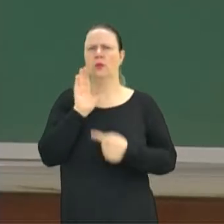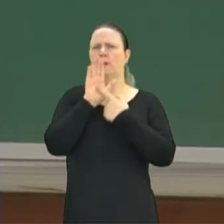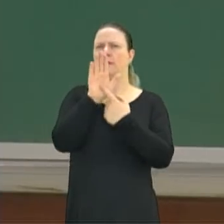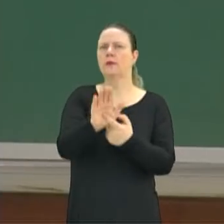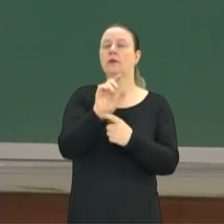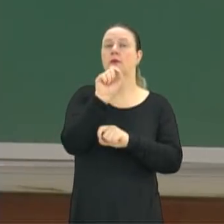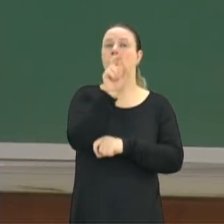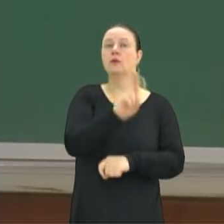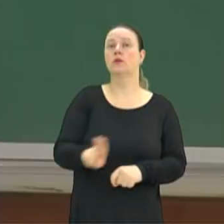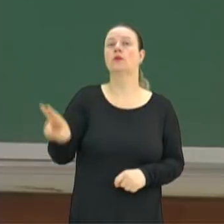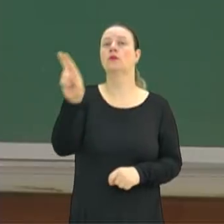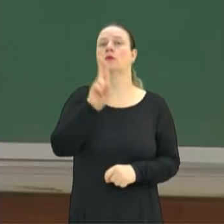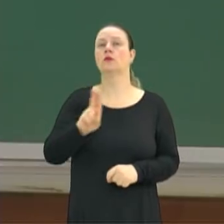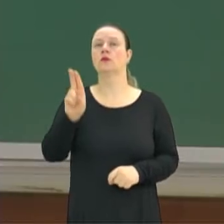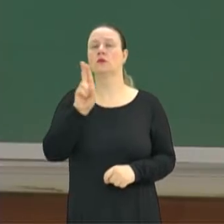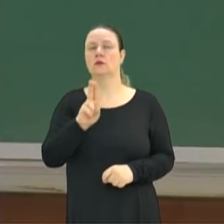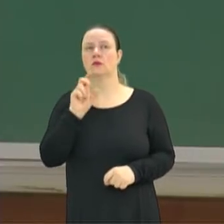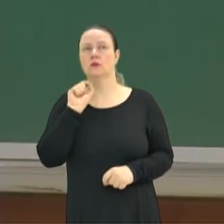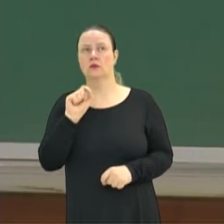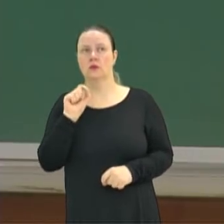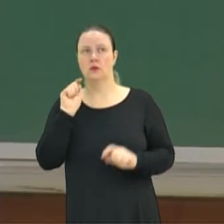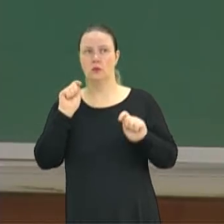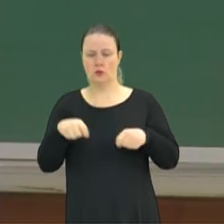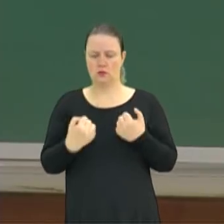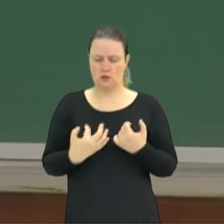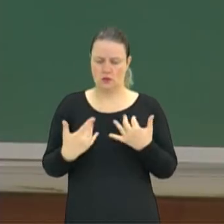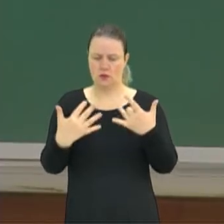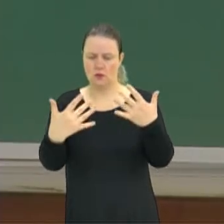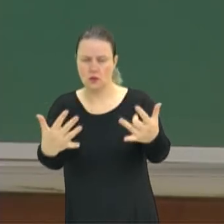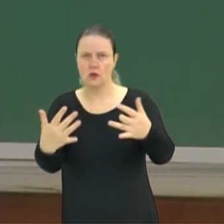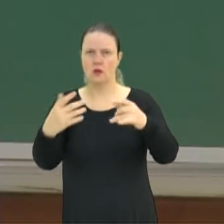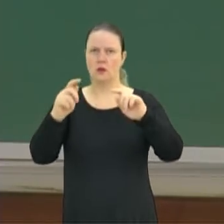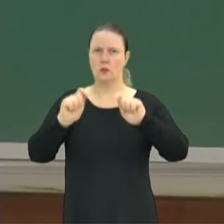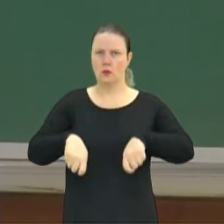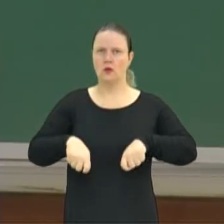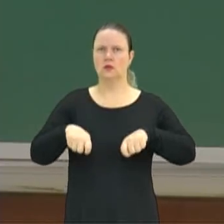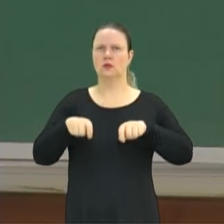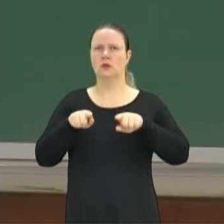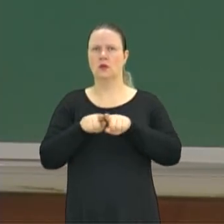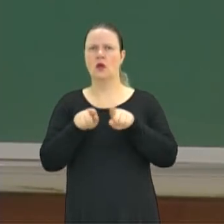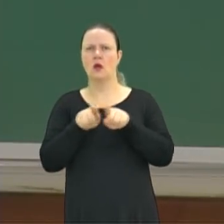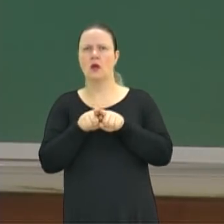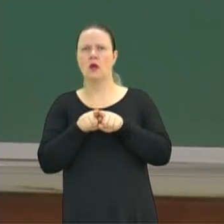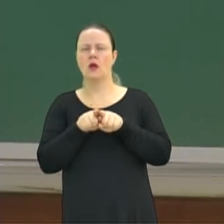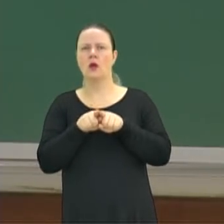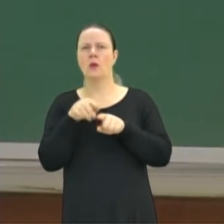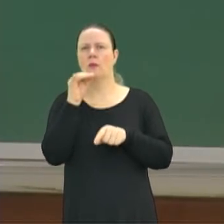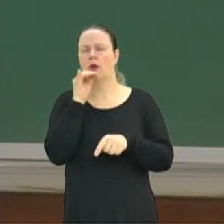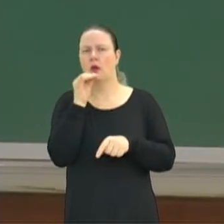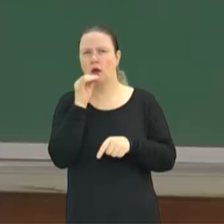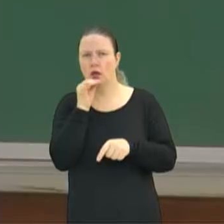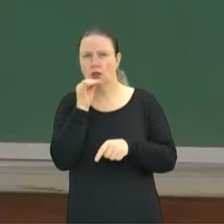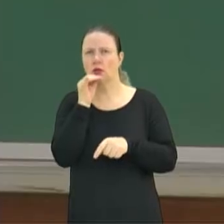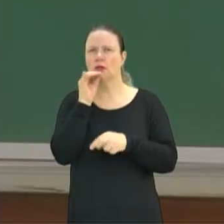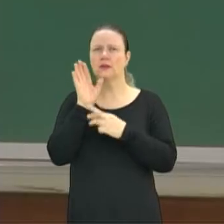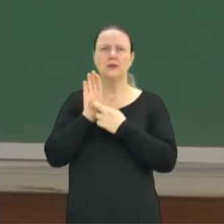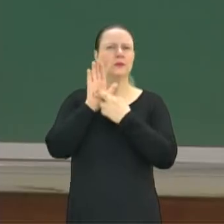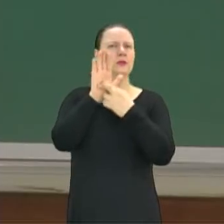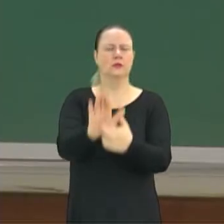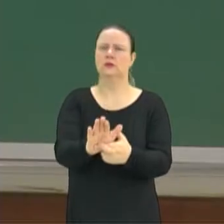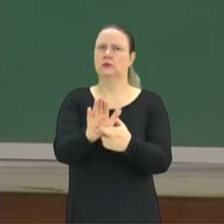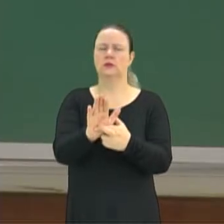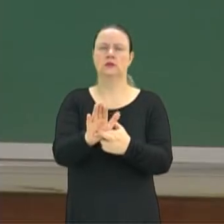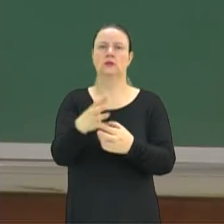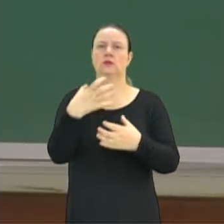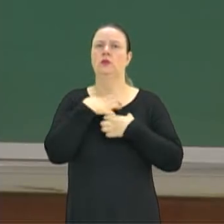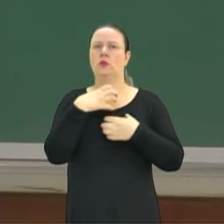usar unidade de massa. Pode ser grama, quilo, tonelada, tudo isso que você já sabe. Então, vai estar representado dessa forma. E ainda pode